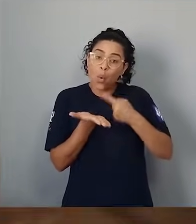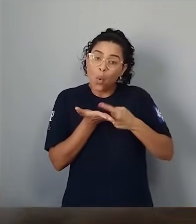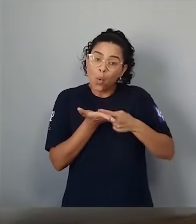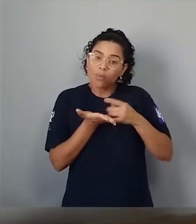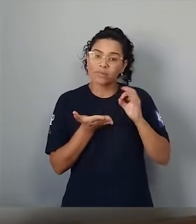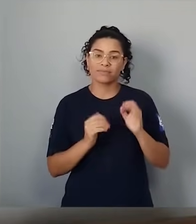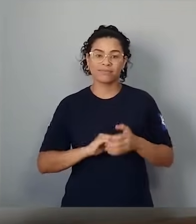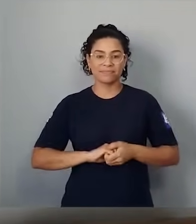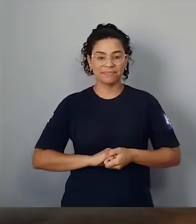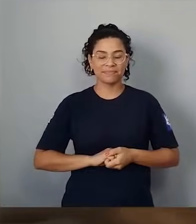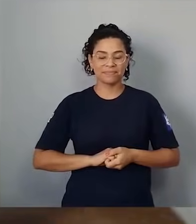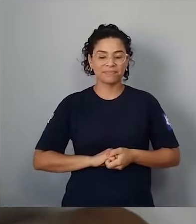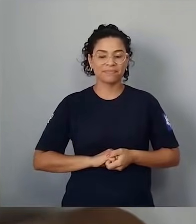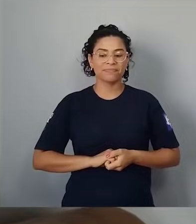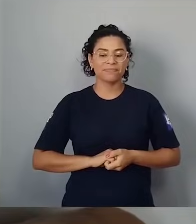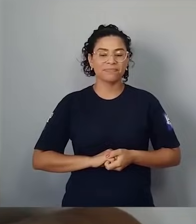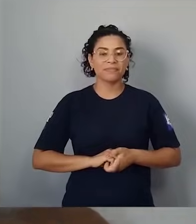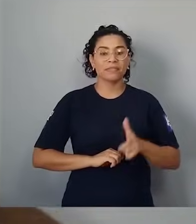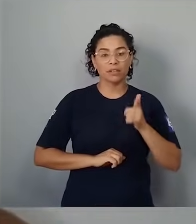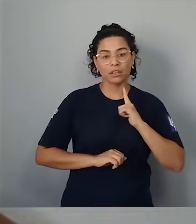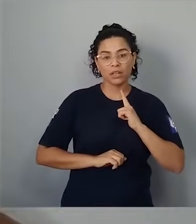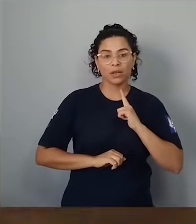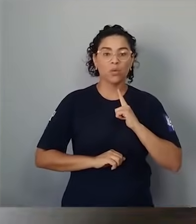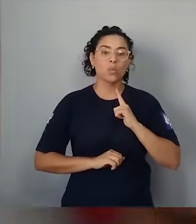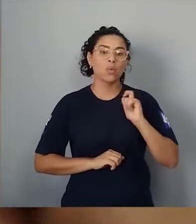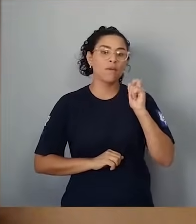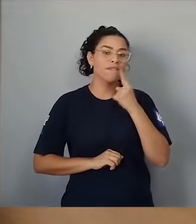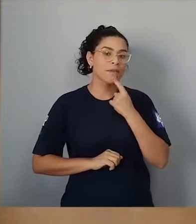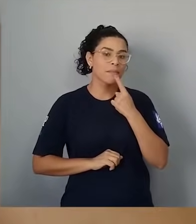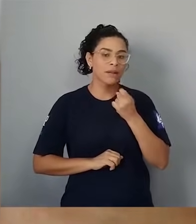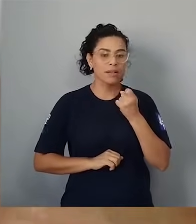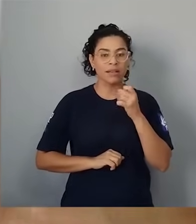Nós temos uma centopeia vermelha, uma laranja e uma azul.